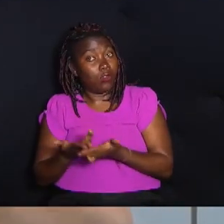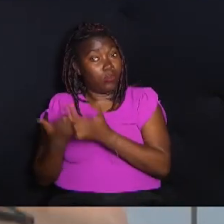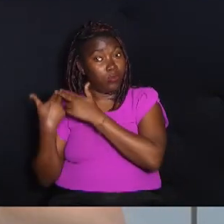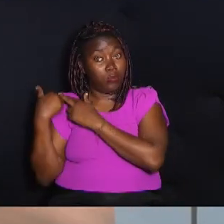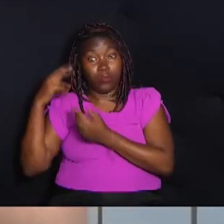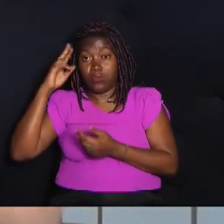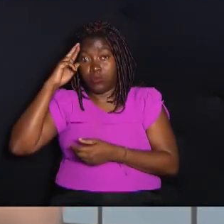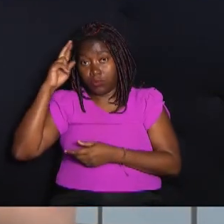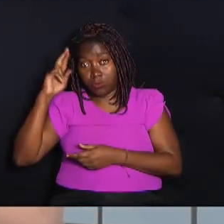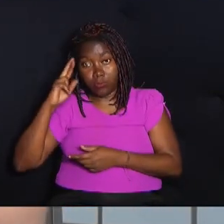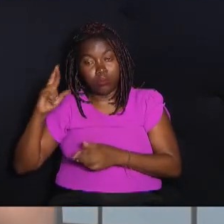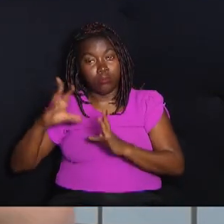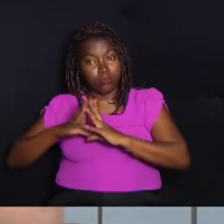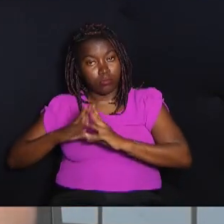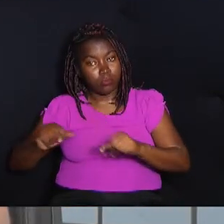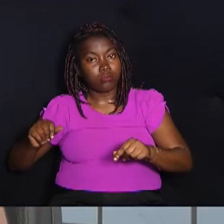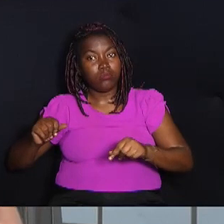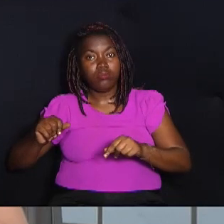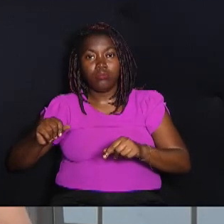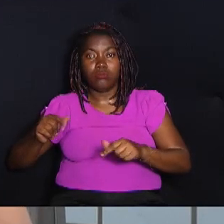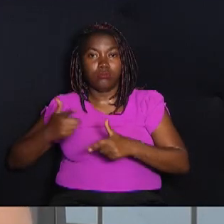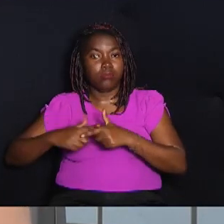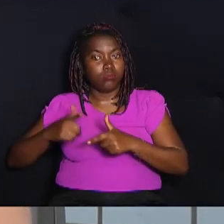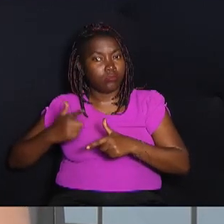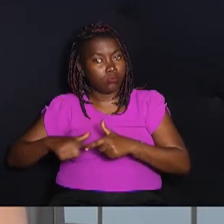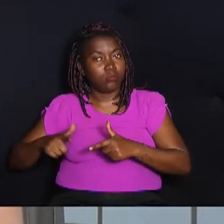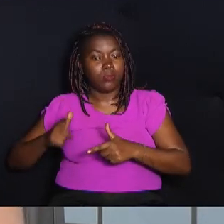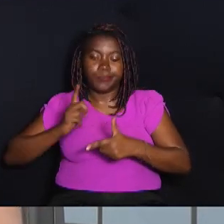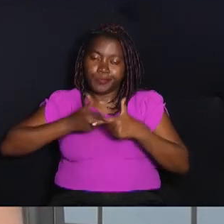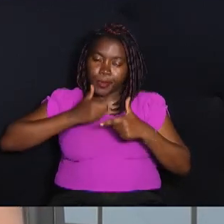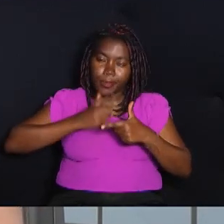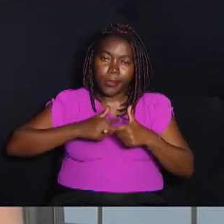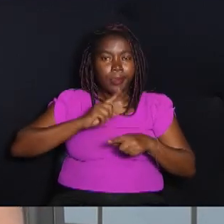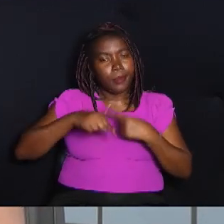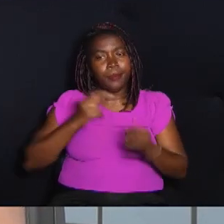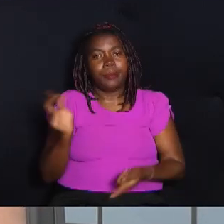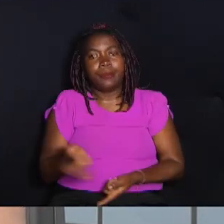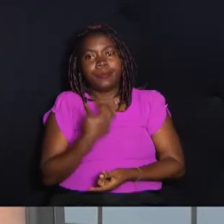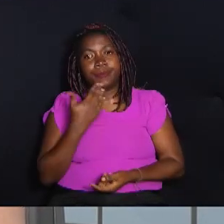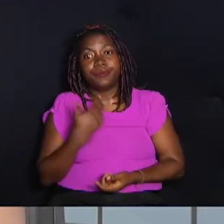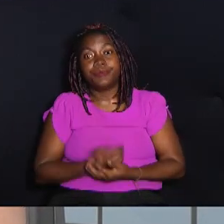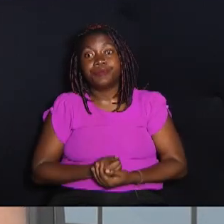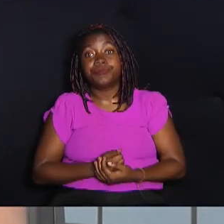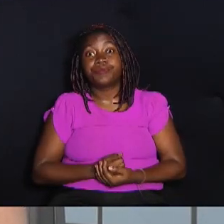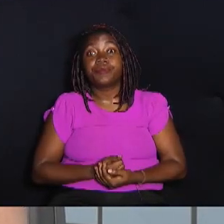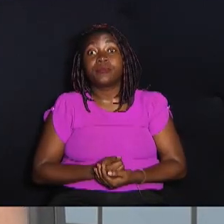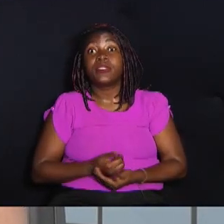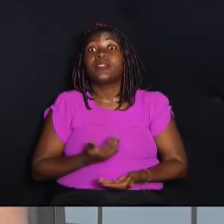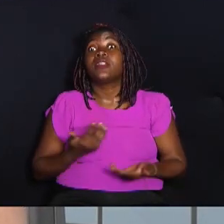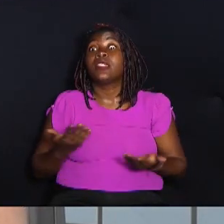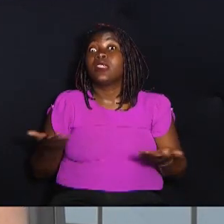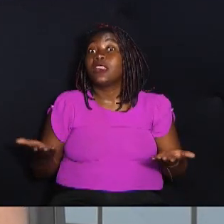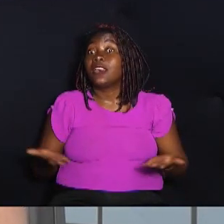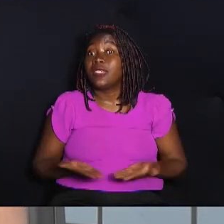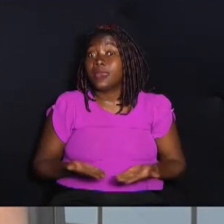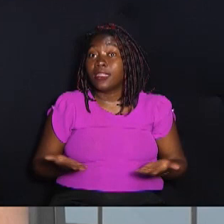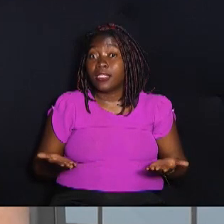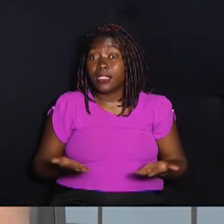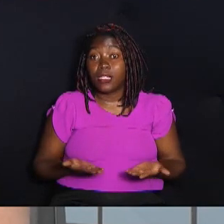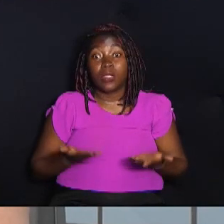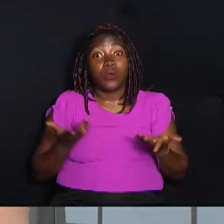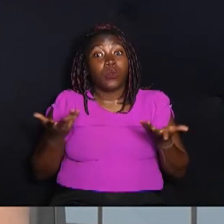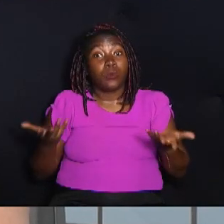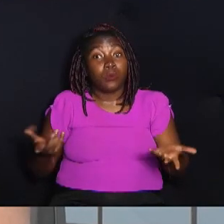problema, ficava ali com uma bronca, depois a coisa passava. Então, hoje, quando tem